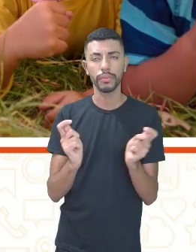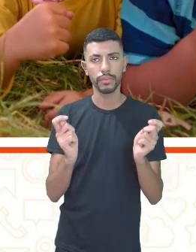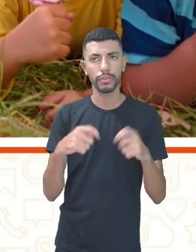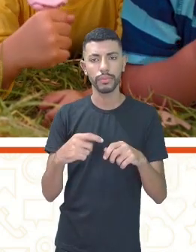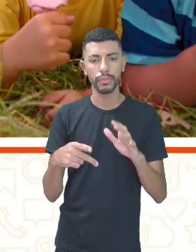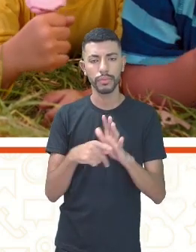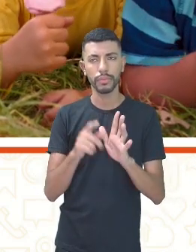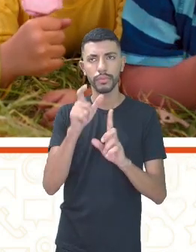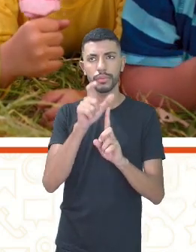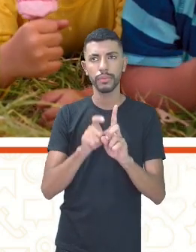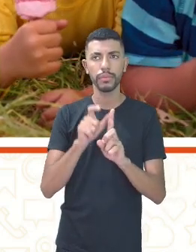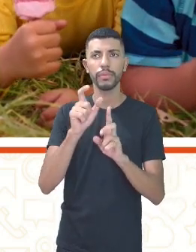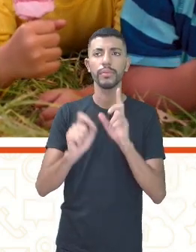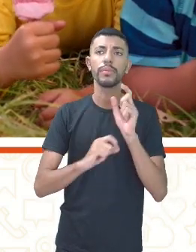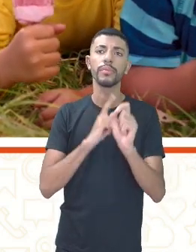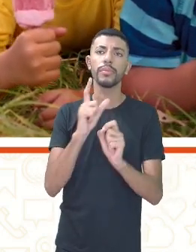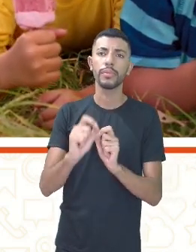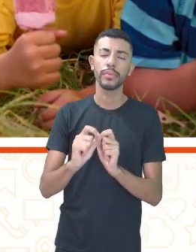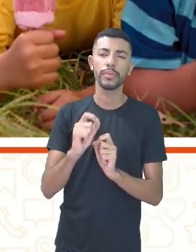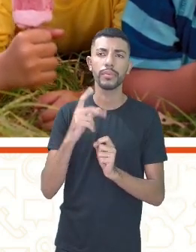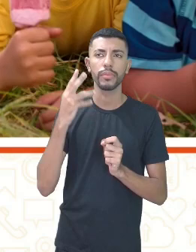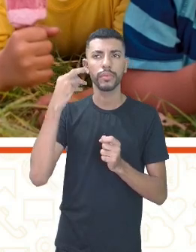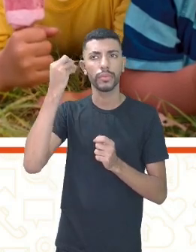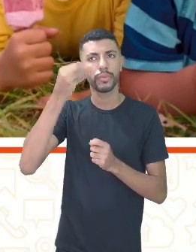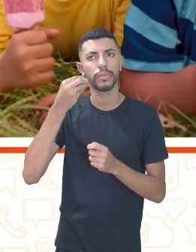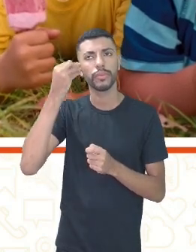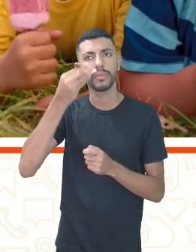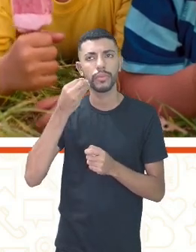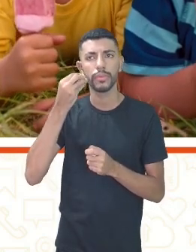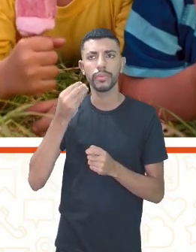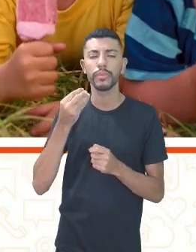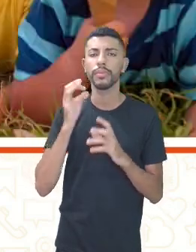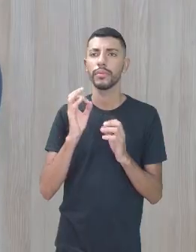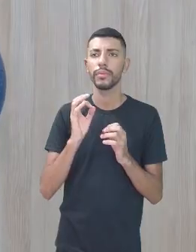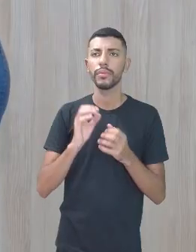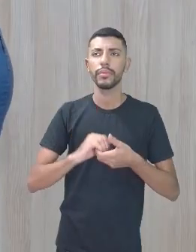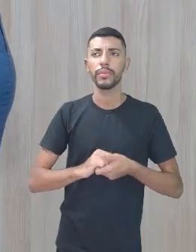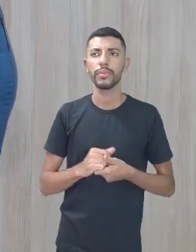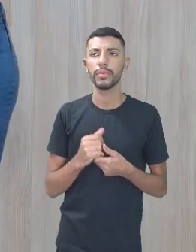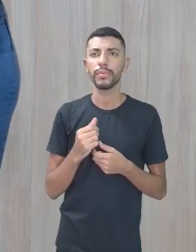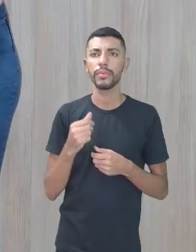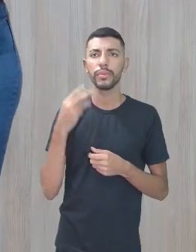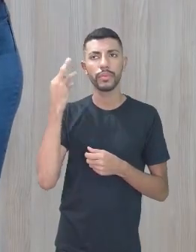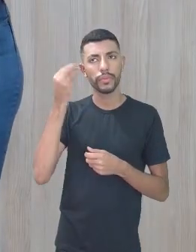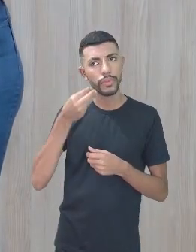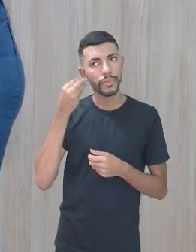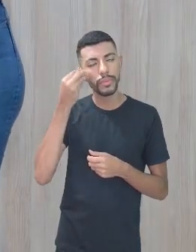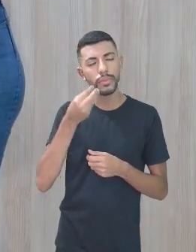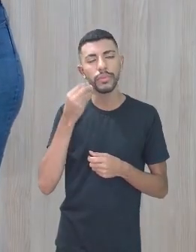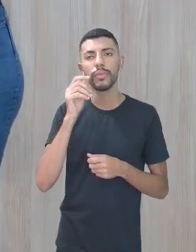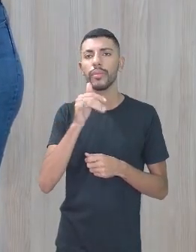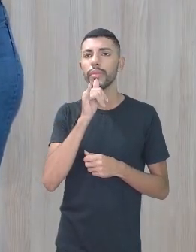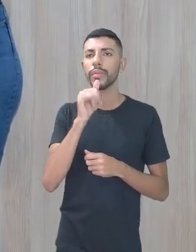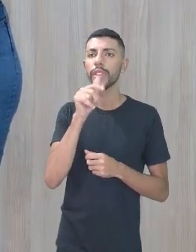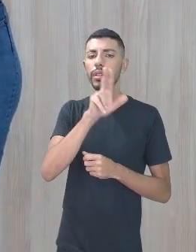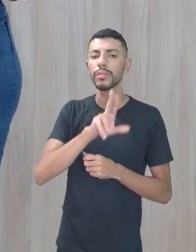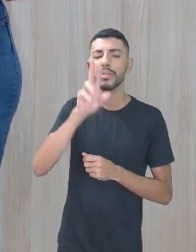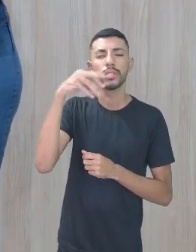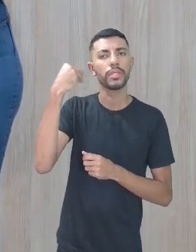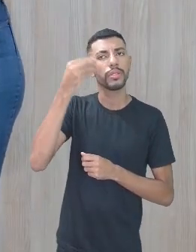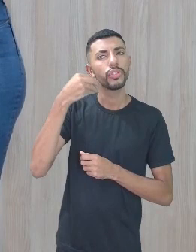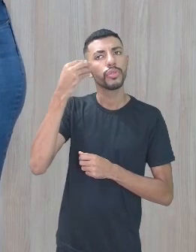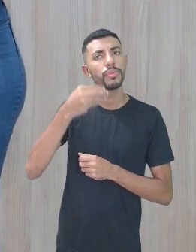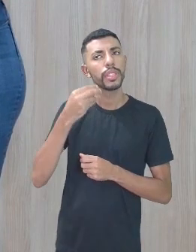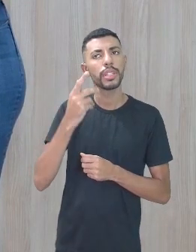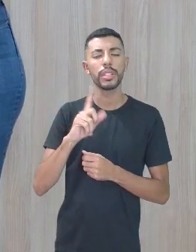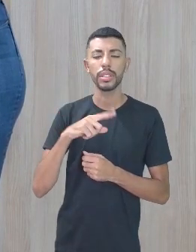constrói a partir da capacidade individual que a gente tem de experimentar, de experienciar. É através da